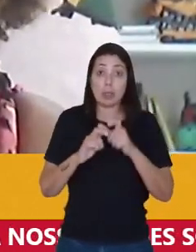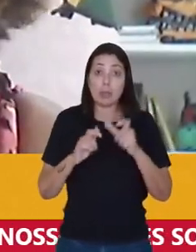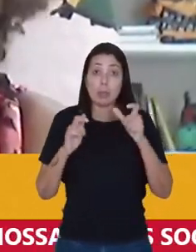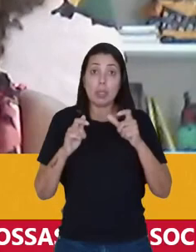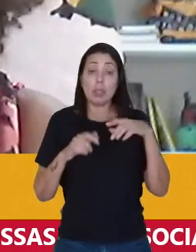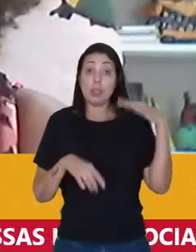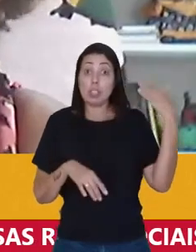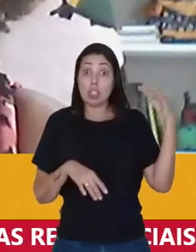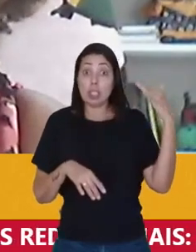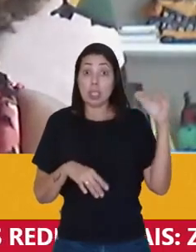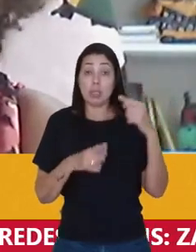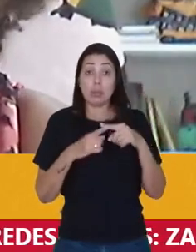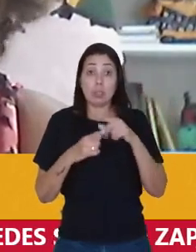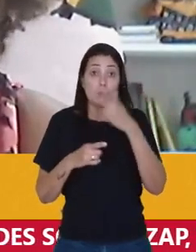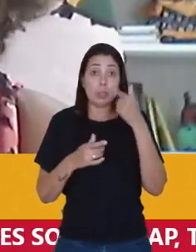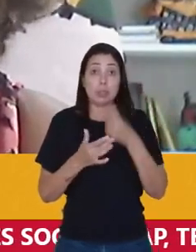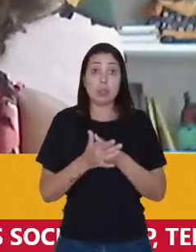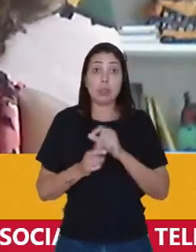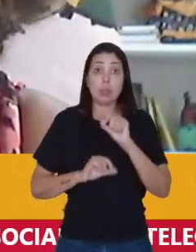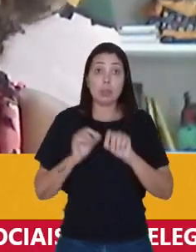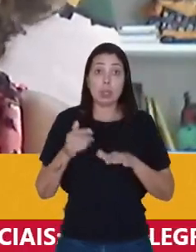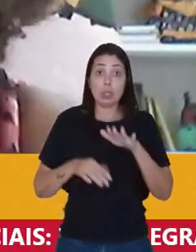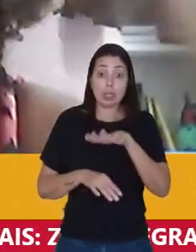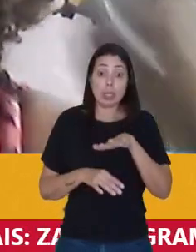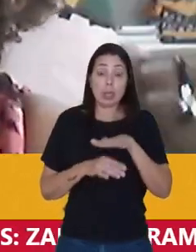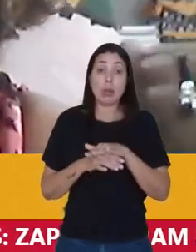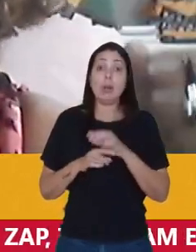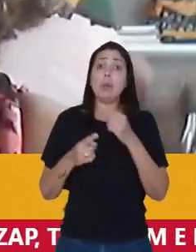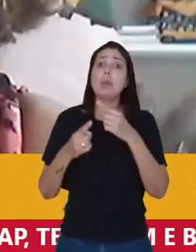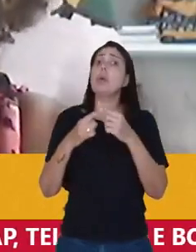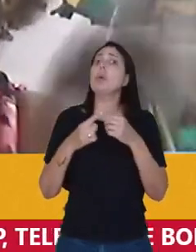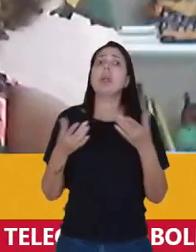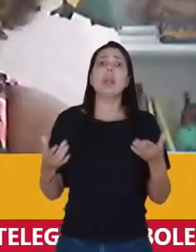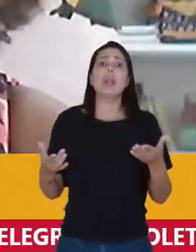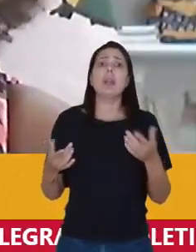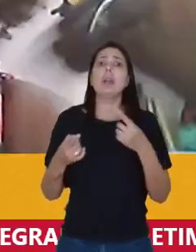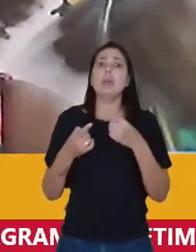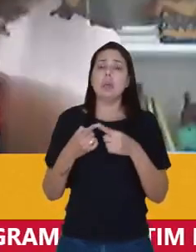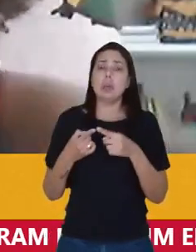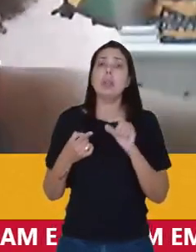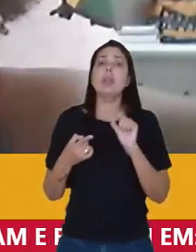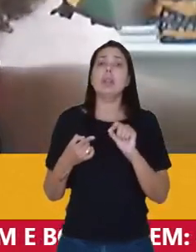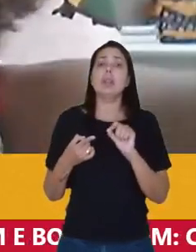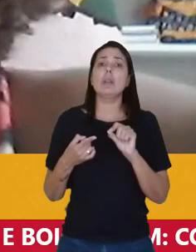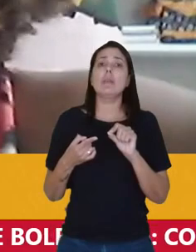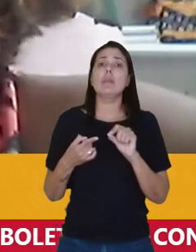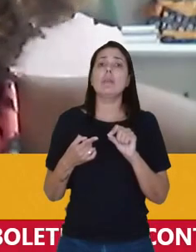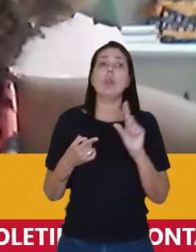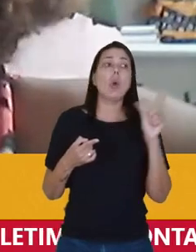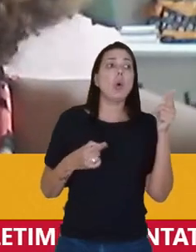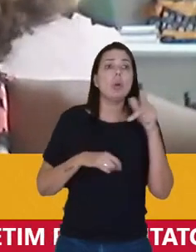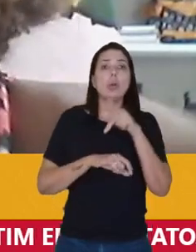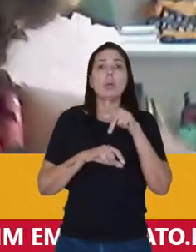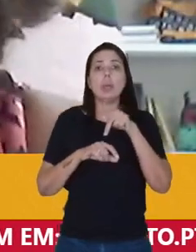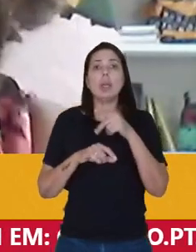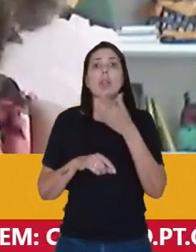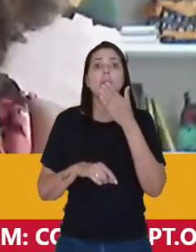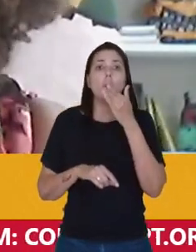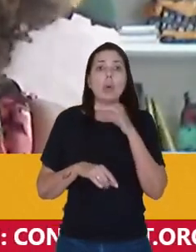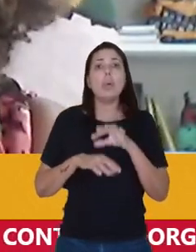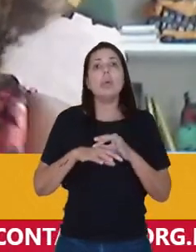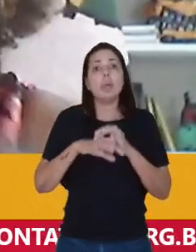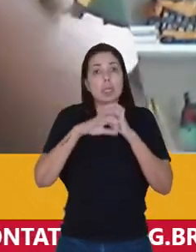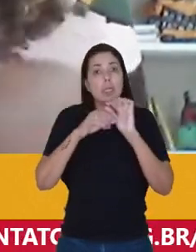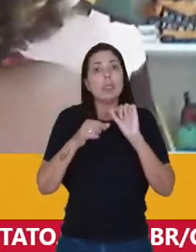de preço nas grandes redes de açougue. Por que isso? Porque o estrangeiro está comendo a carne que